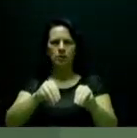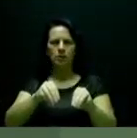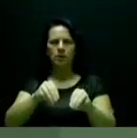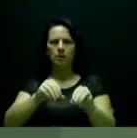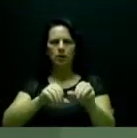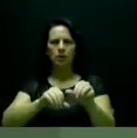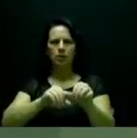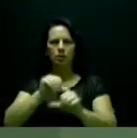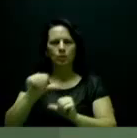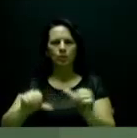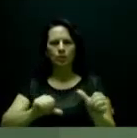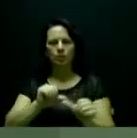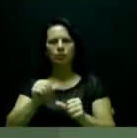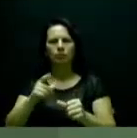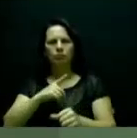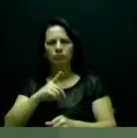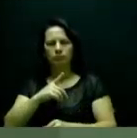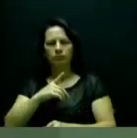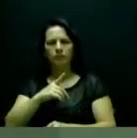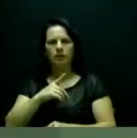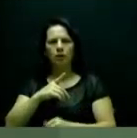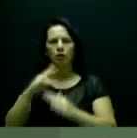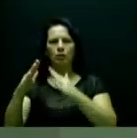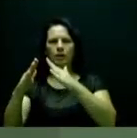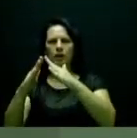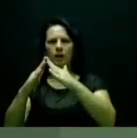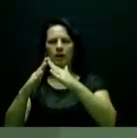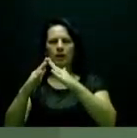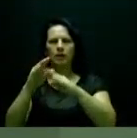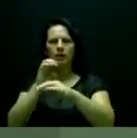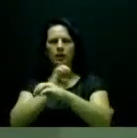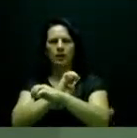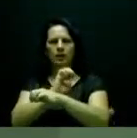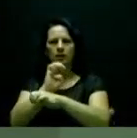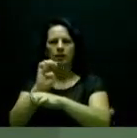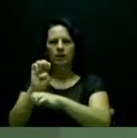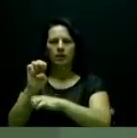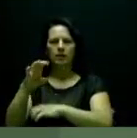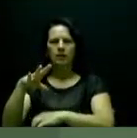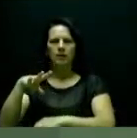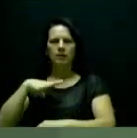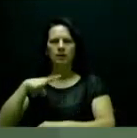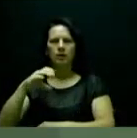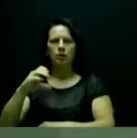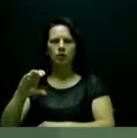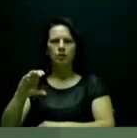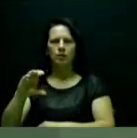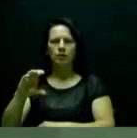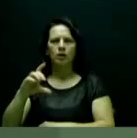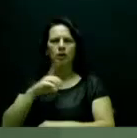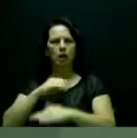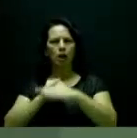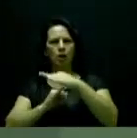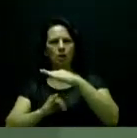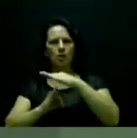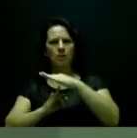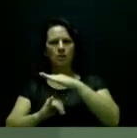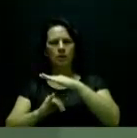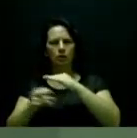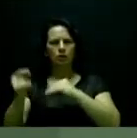A gente tem uma Casa da Esperança aqui na cidade de Cubatão, uma entidade que